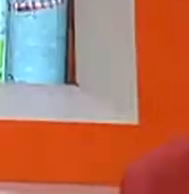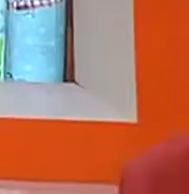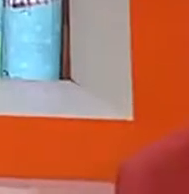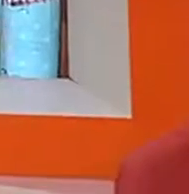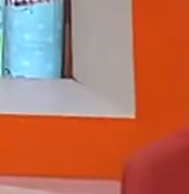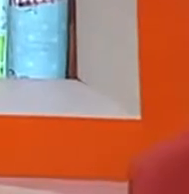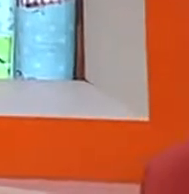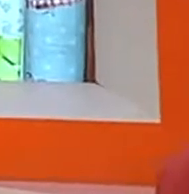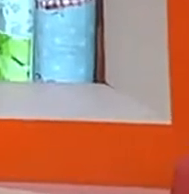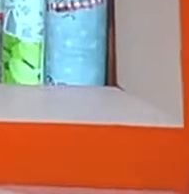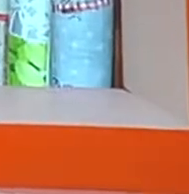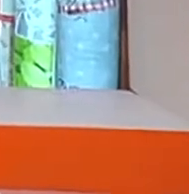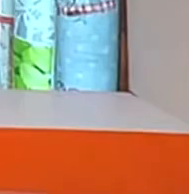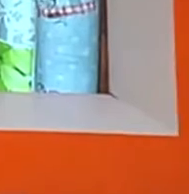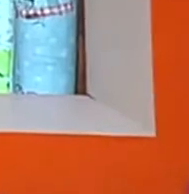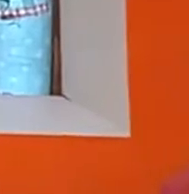Tem...